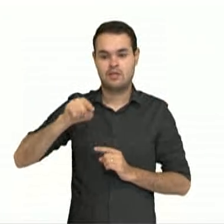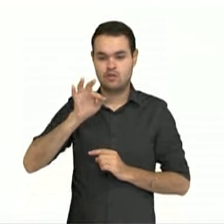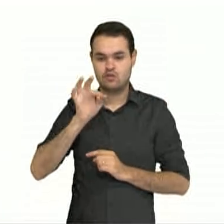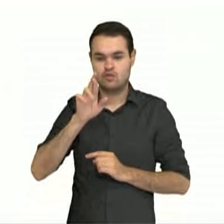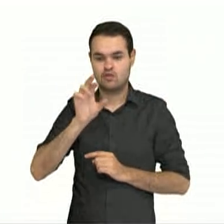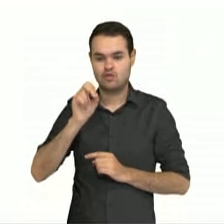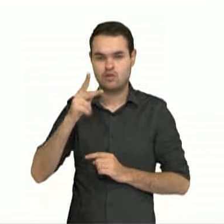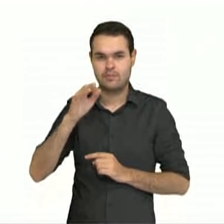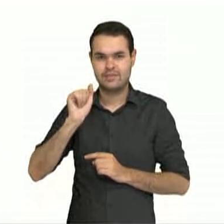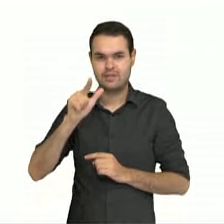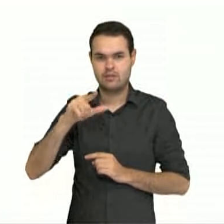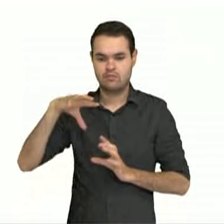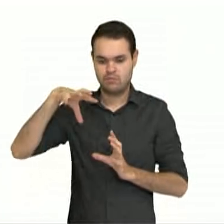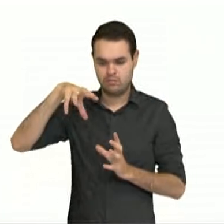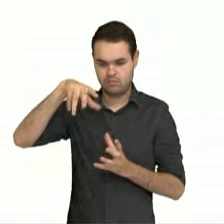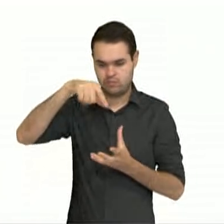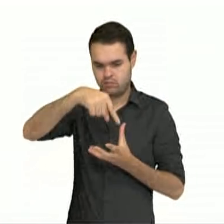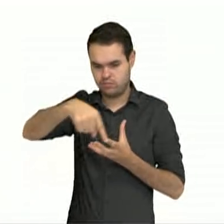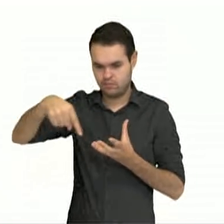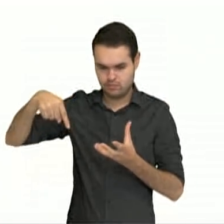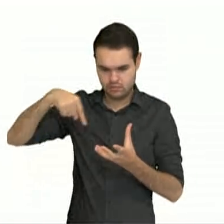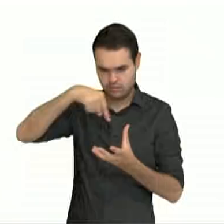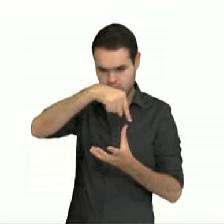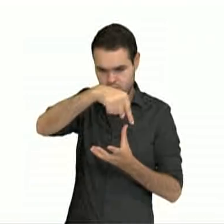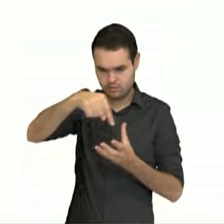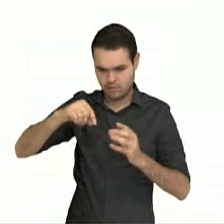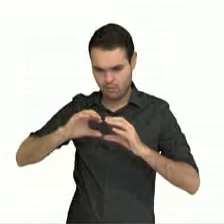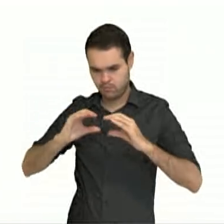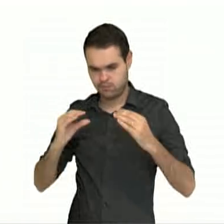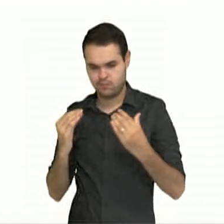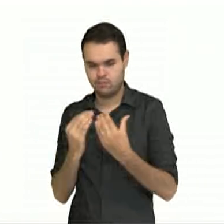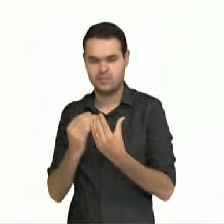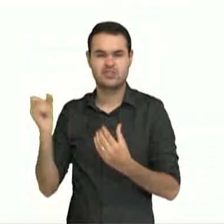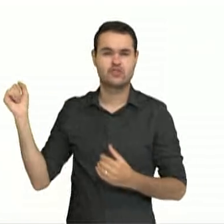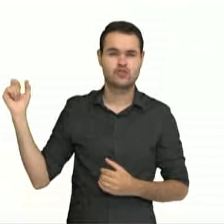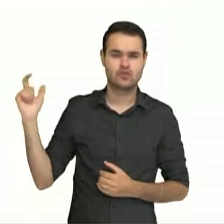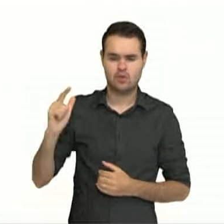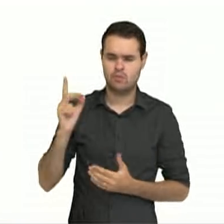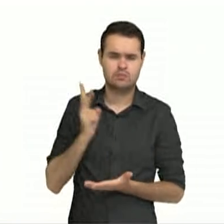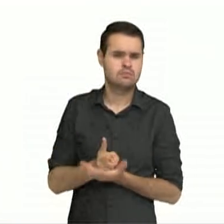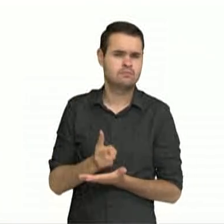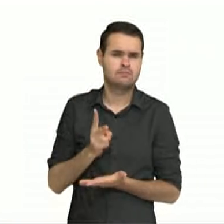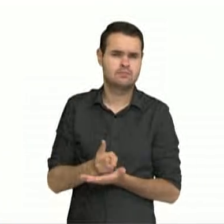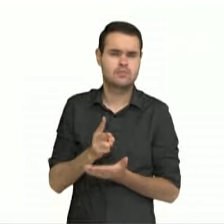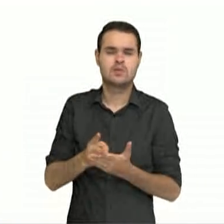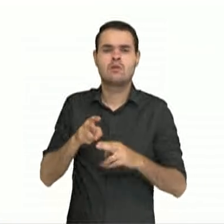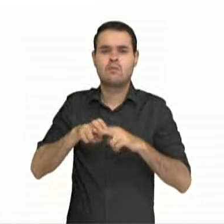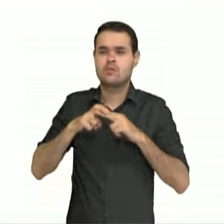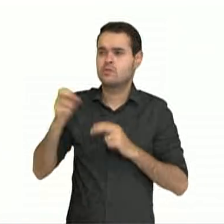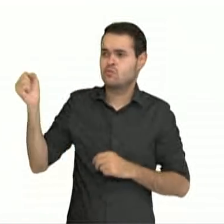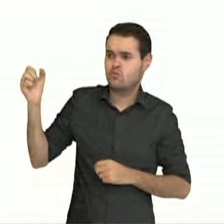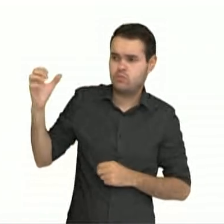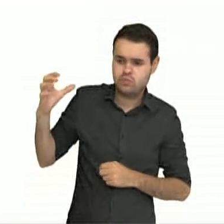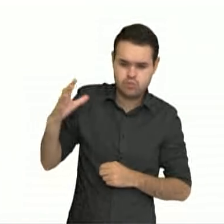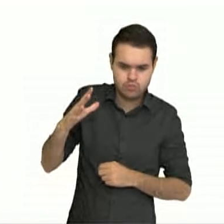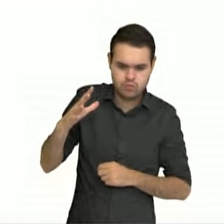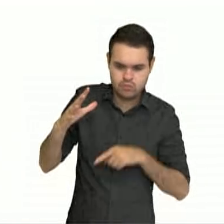ela recebe mais raios solares diretamente. Por isso que ela é mais aquecida. Os raios solares